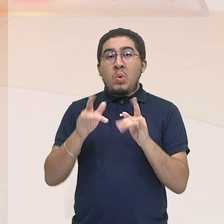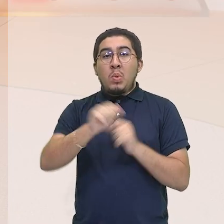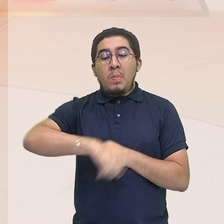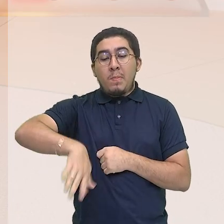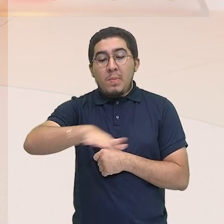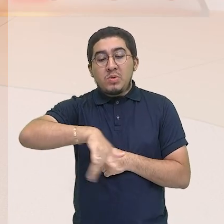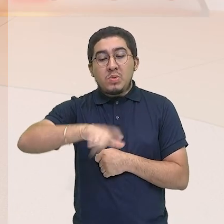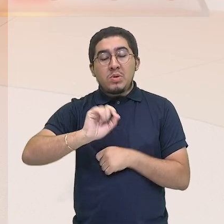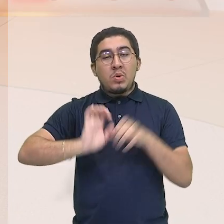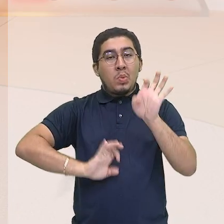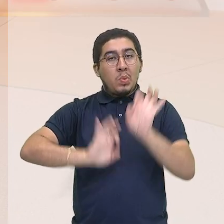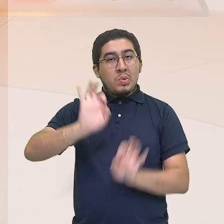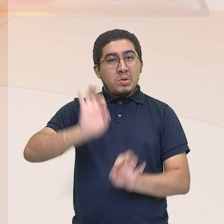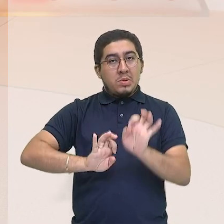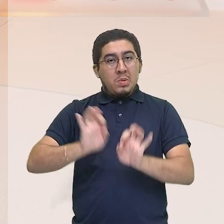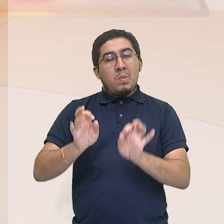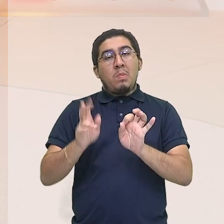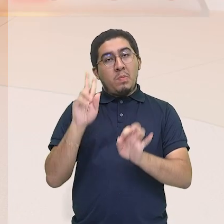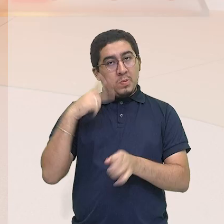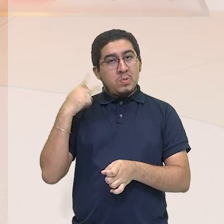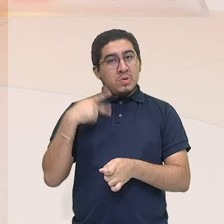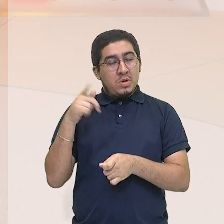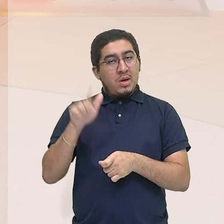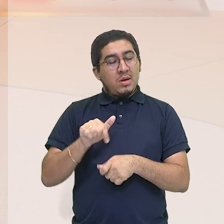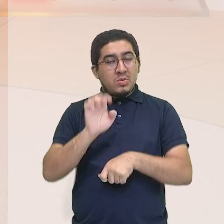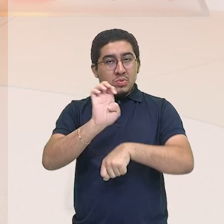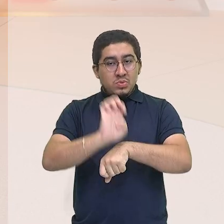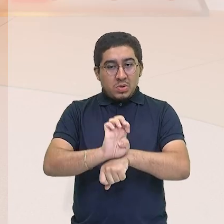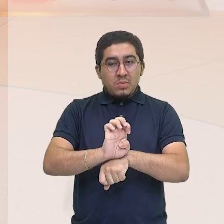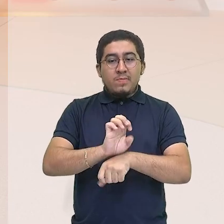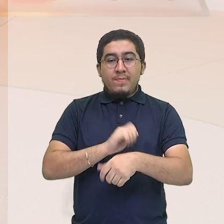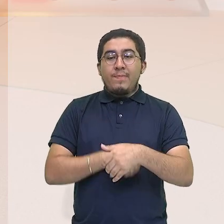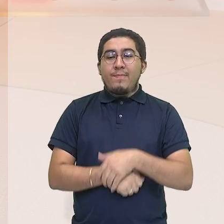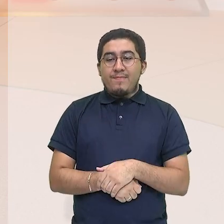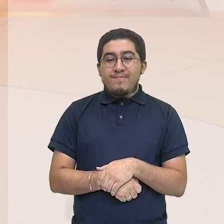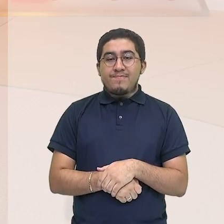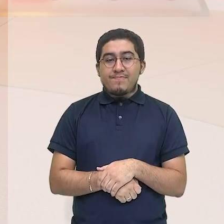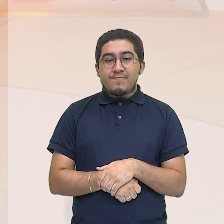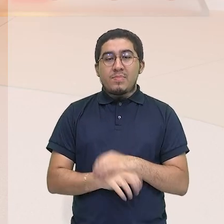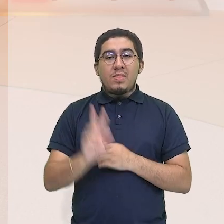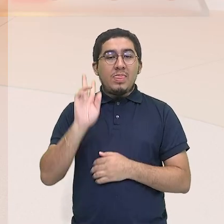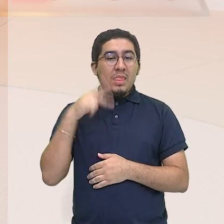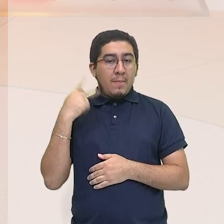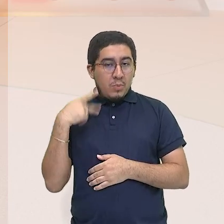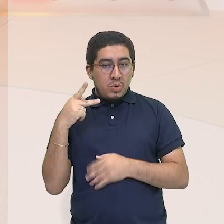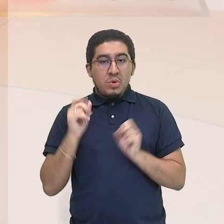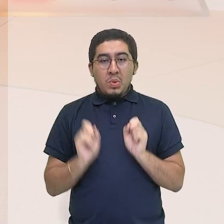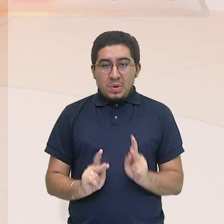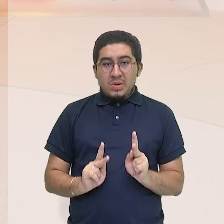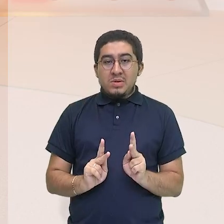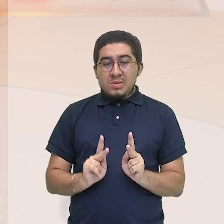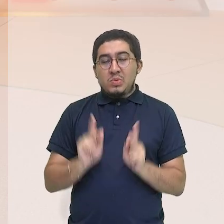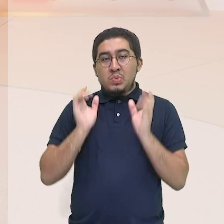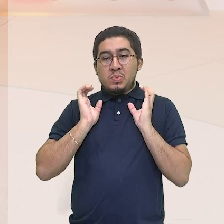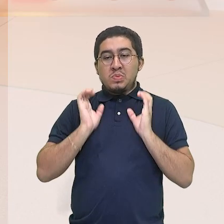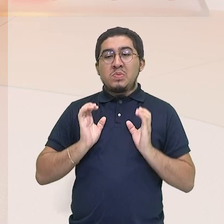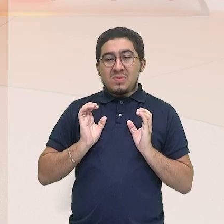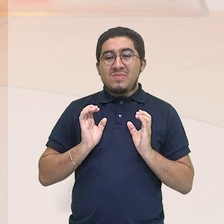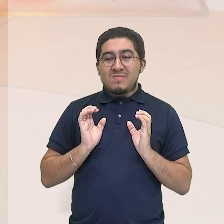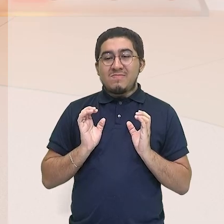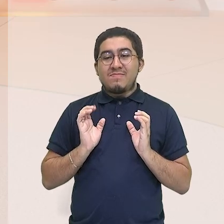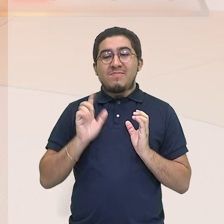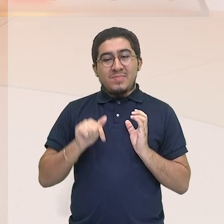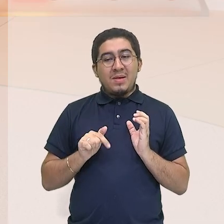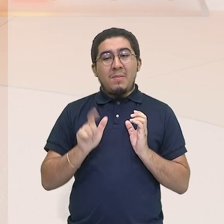da organização política de um Estado, da política, do cidadão,